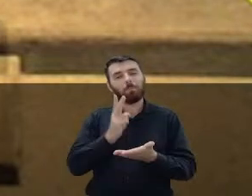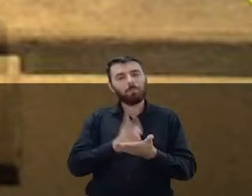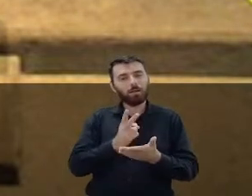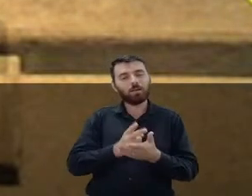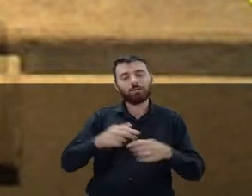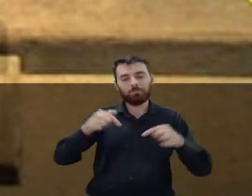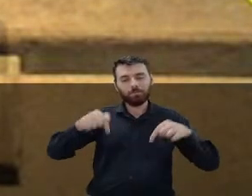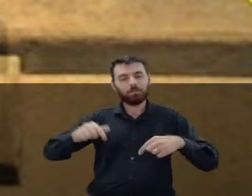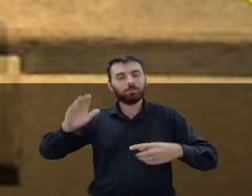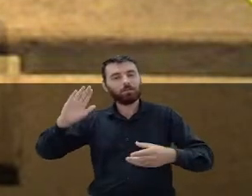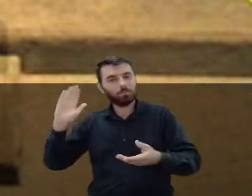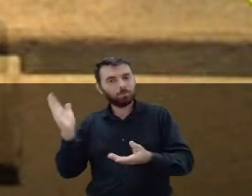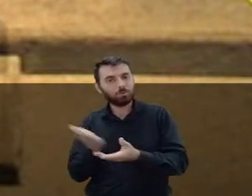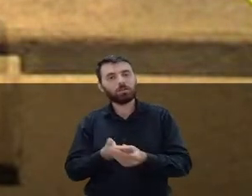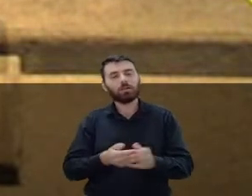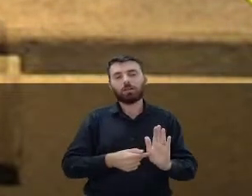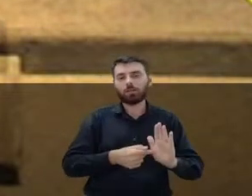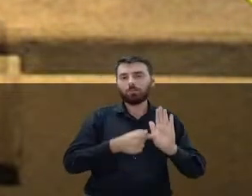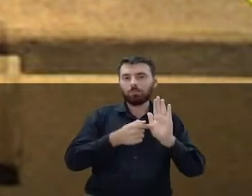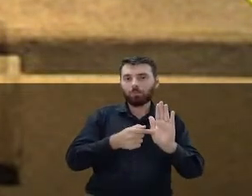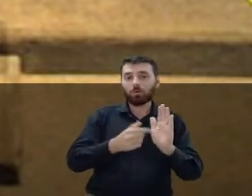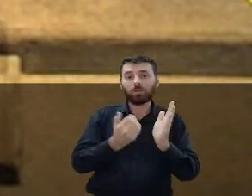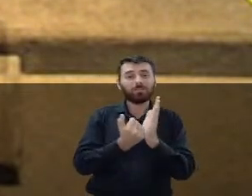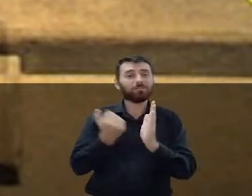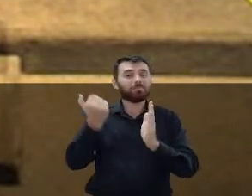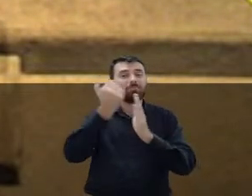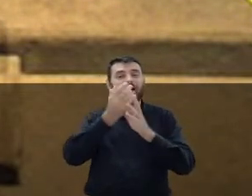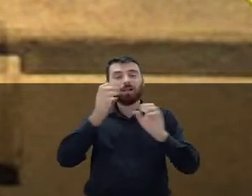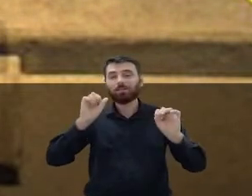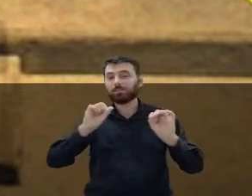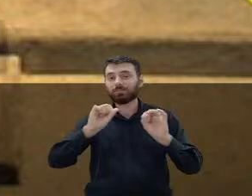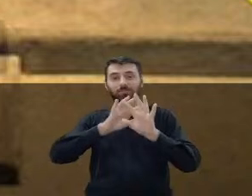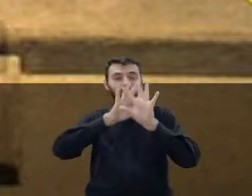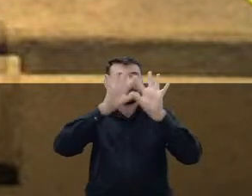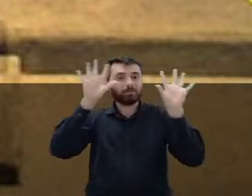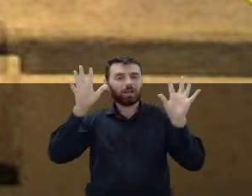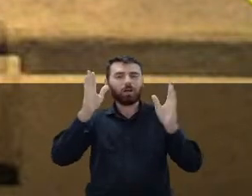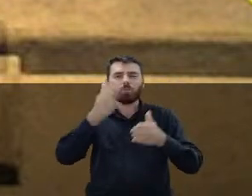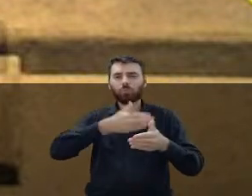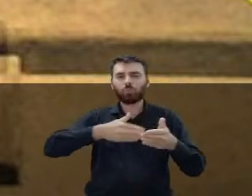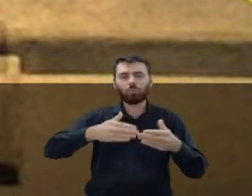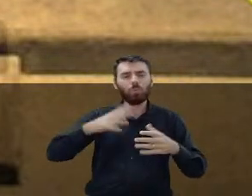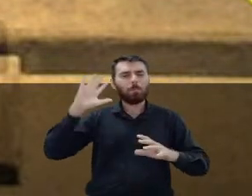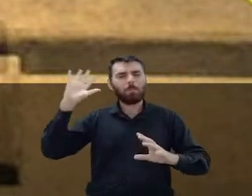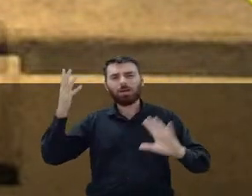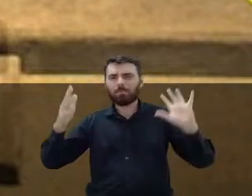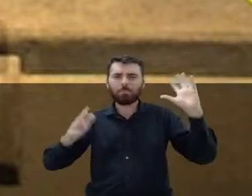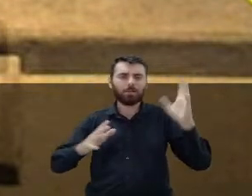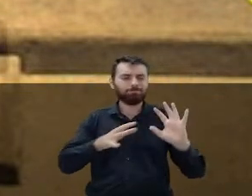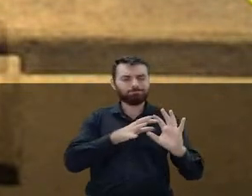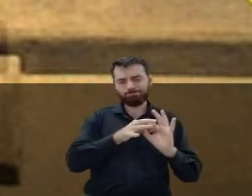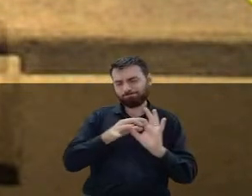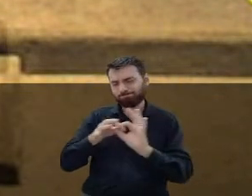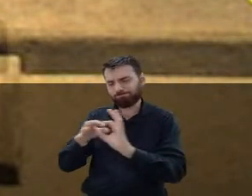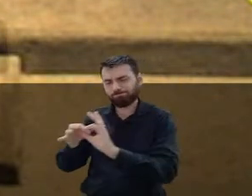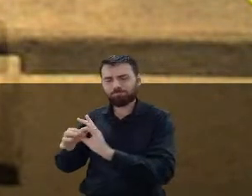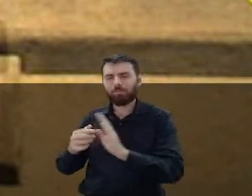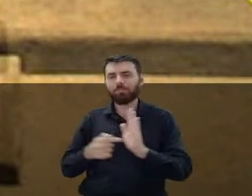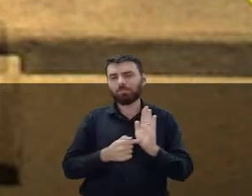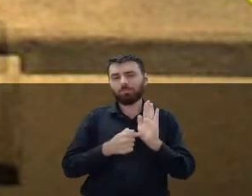um confronto com mais clareza de toda essa situação. O